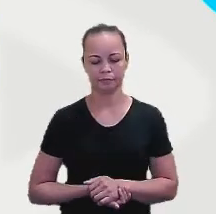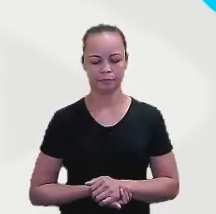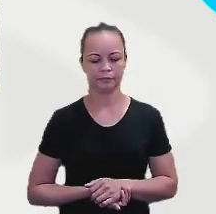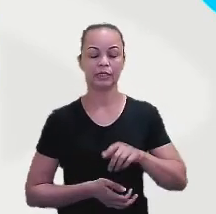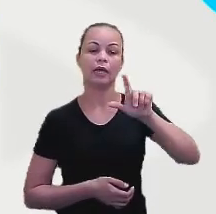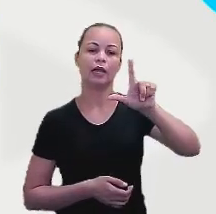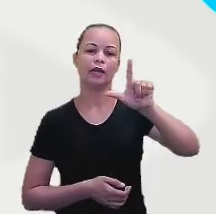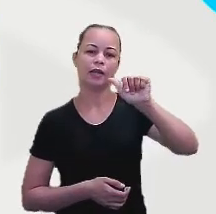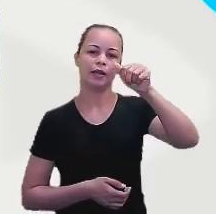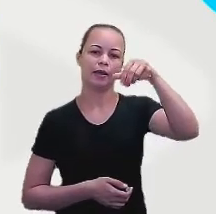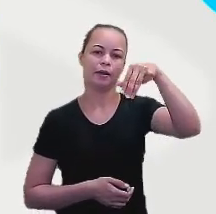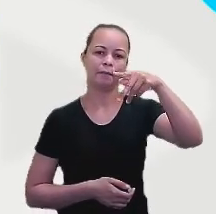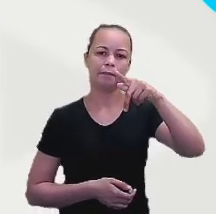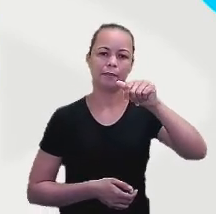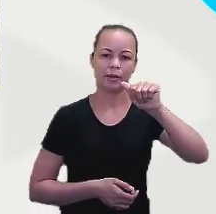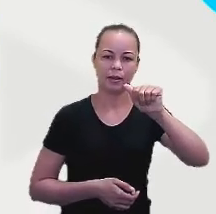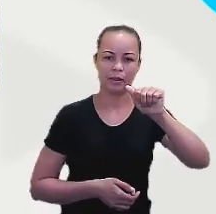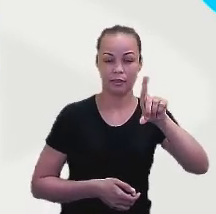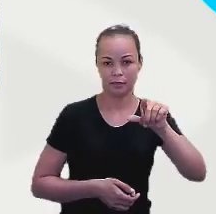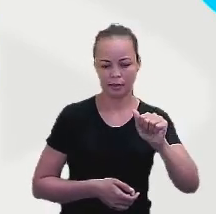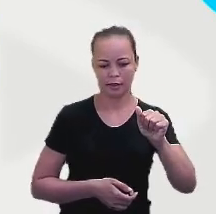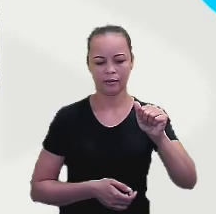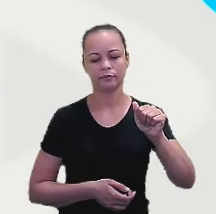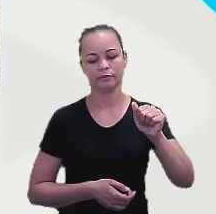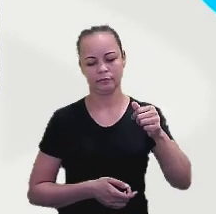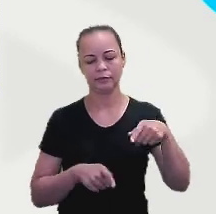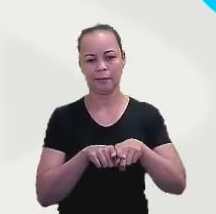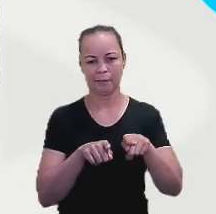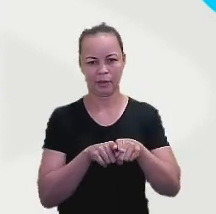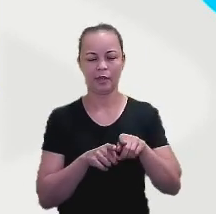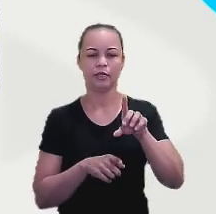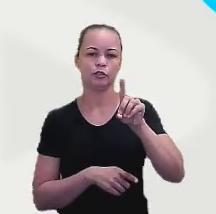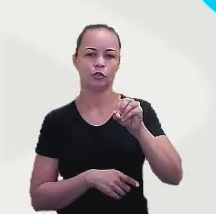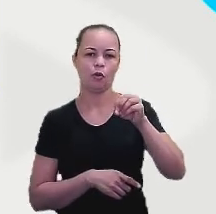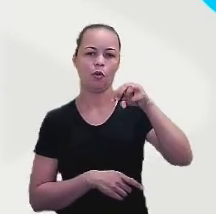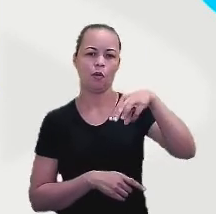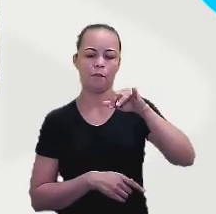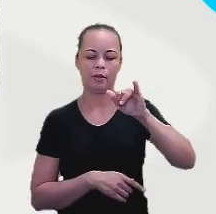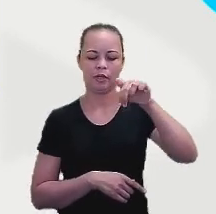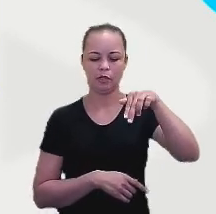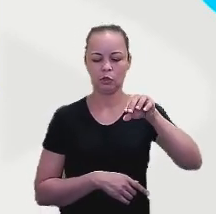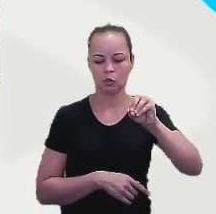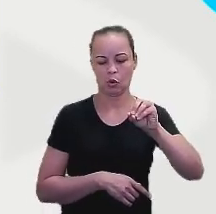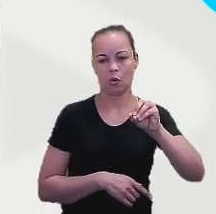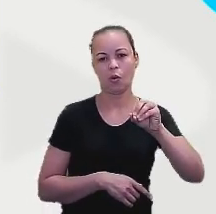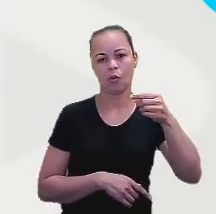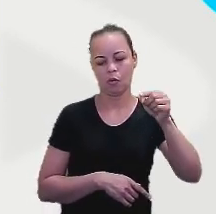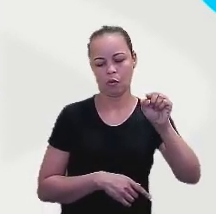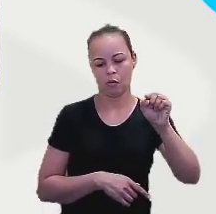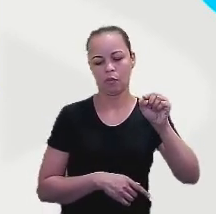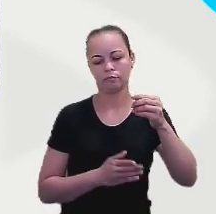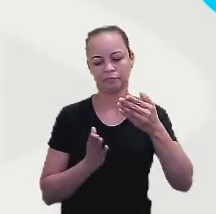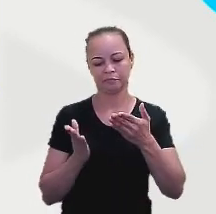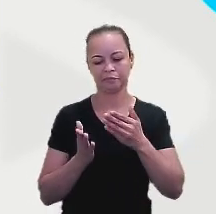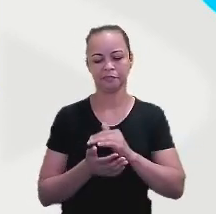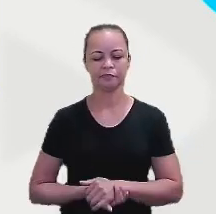Lâmpada também, ó. E dominó. Uma oxítona aí terminada em ó.